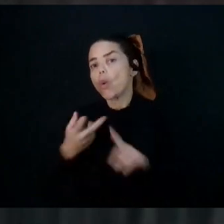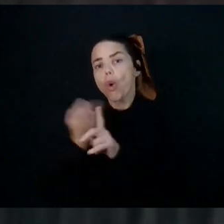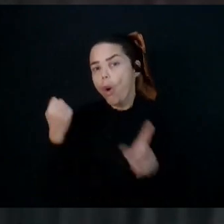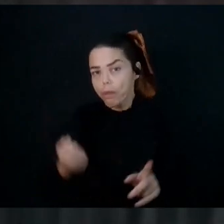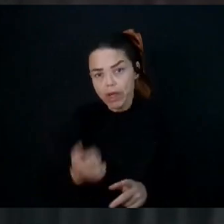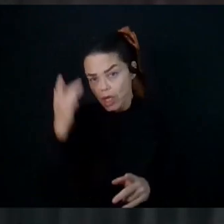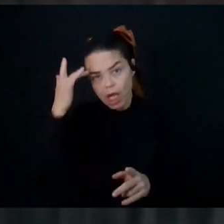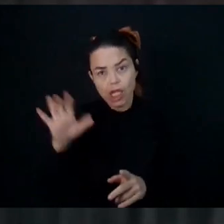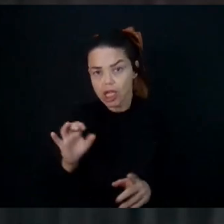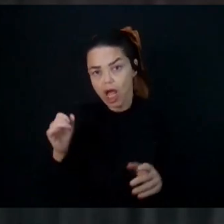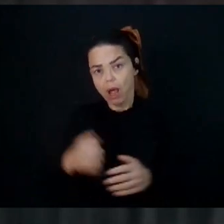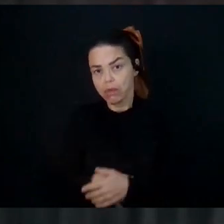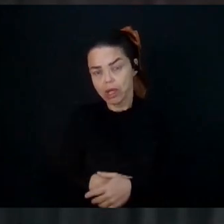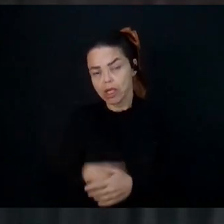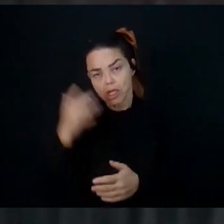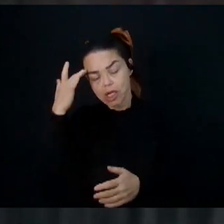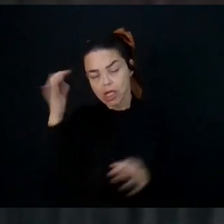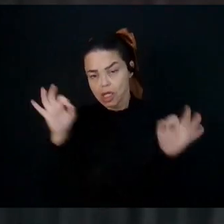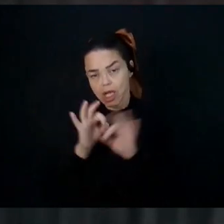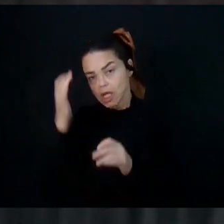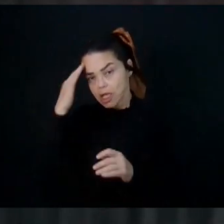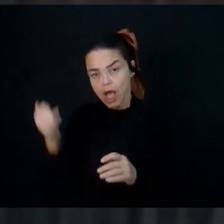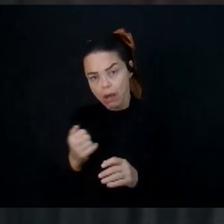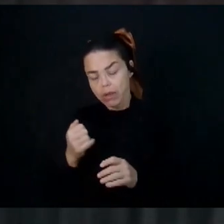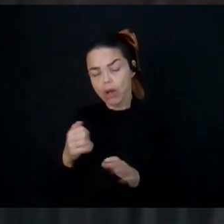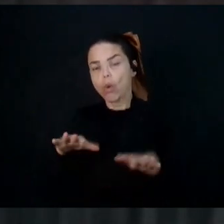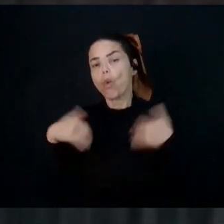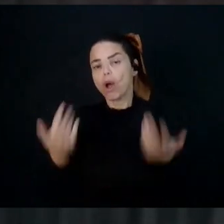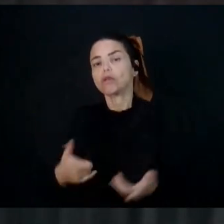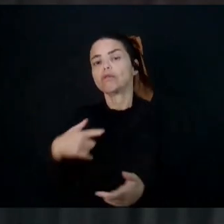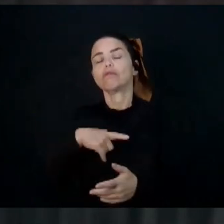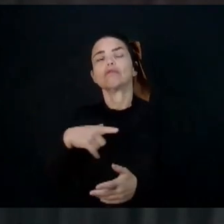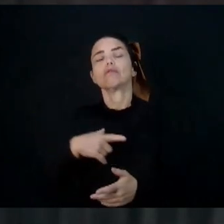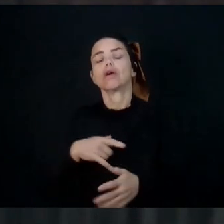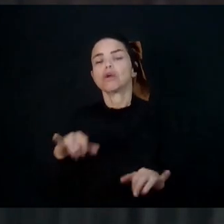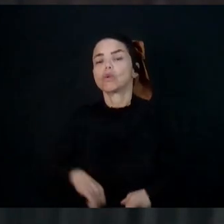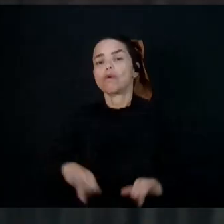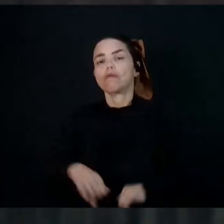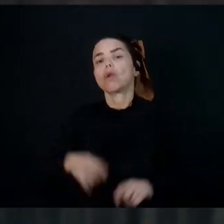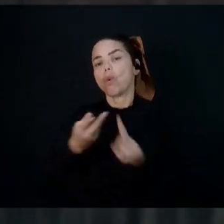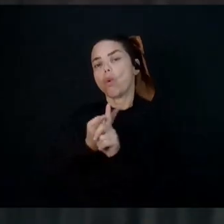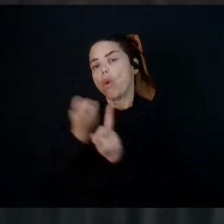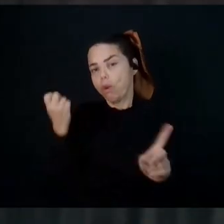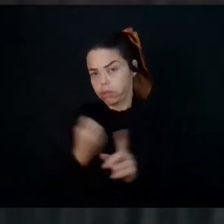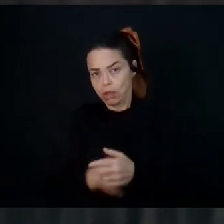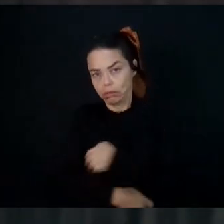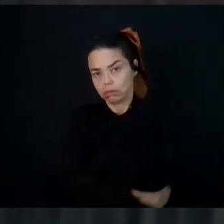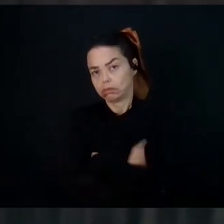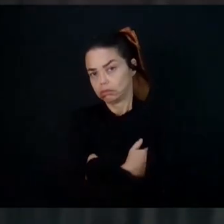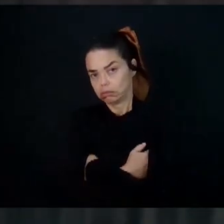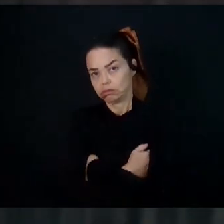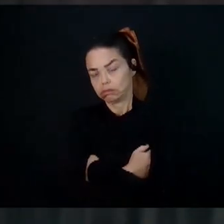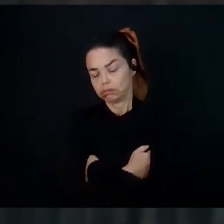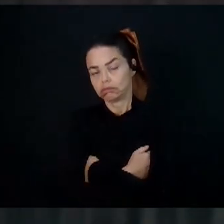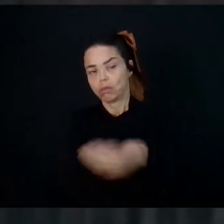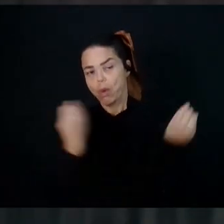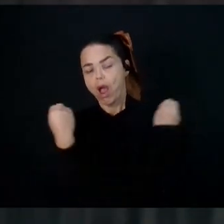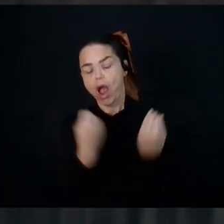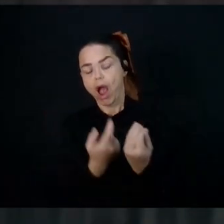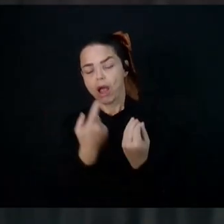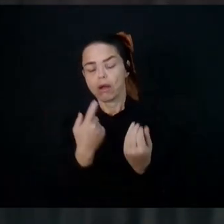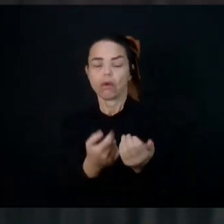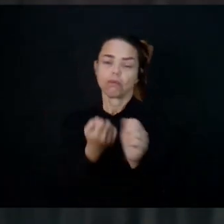faz compras ali, não, mas ela falou que era tão bom, e de repente você compra, depois vem a lucidez, você fala, meu Deus, como eu pude fazer isso?